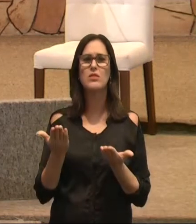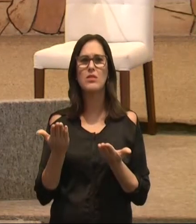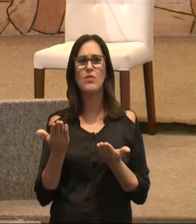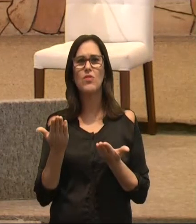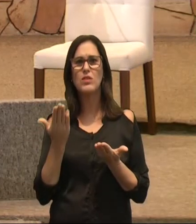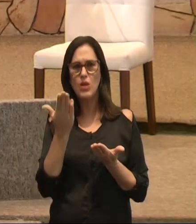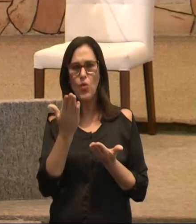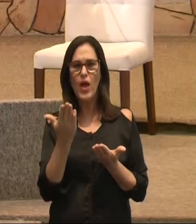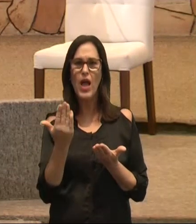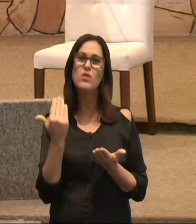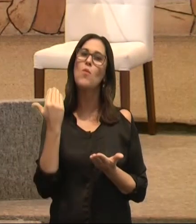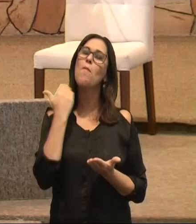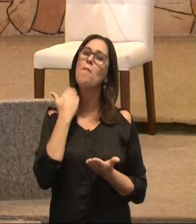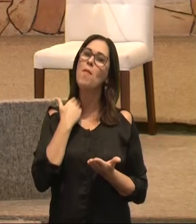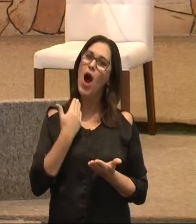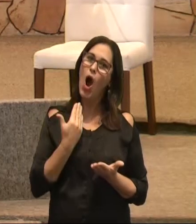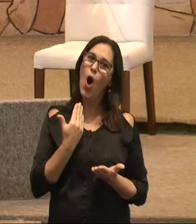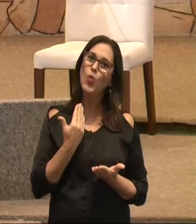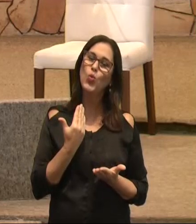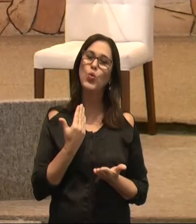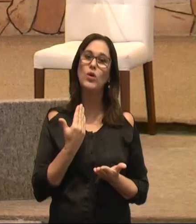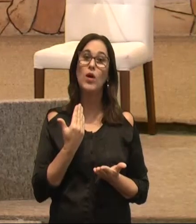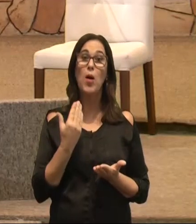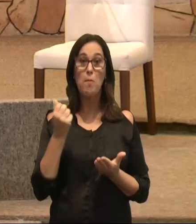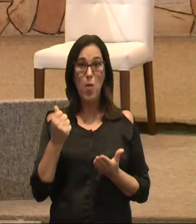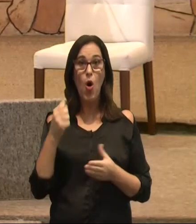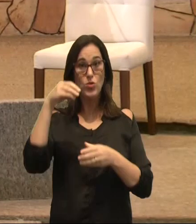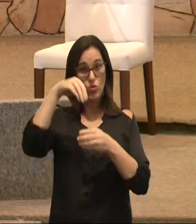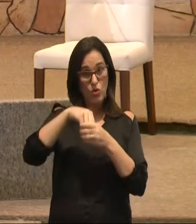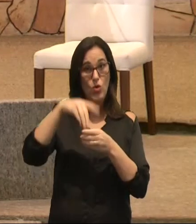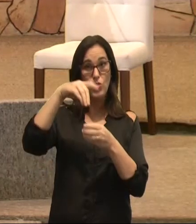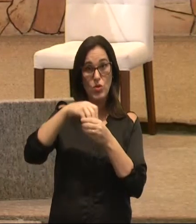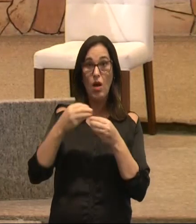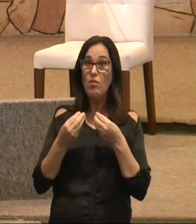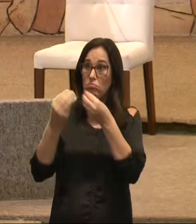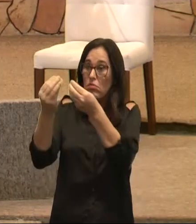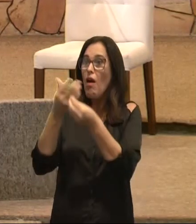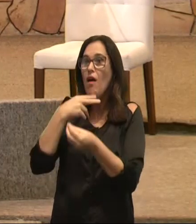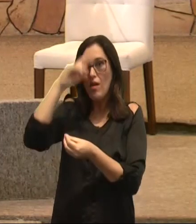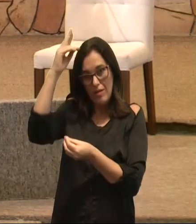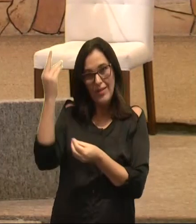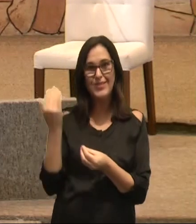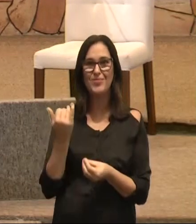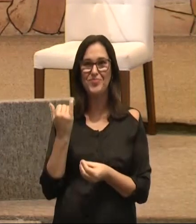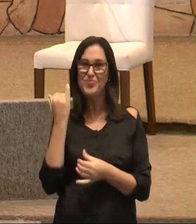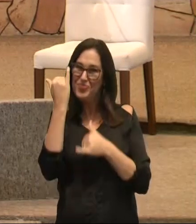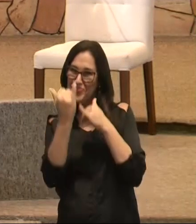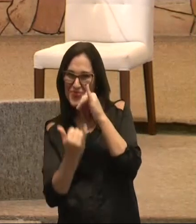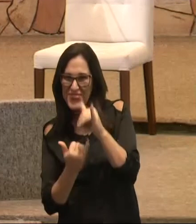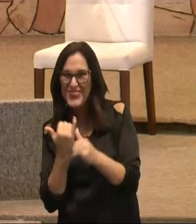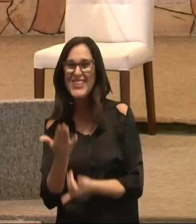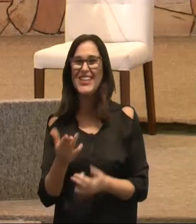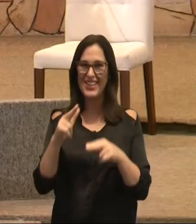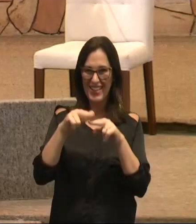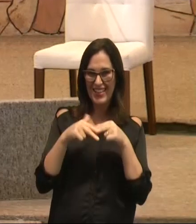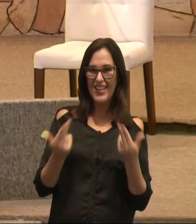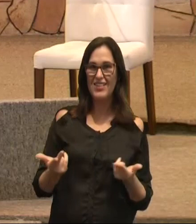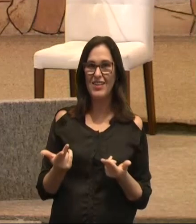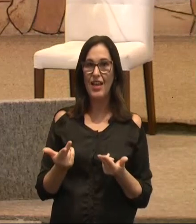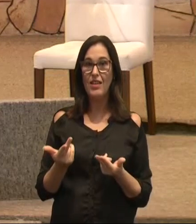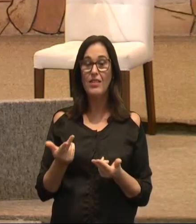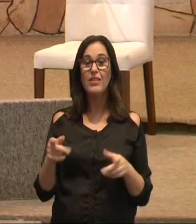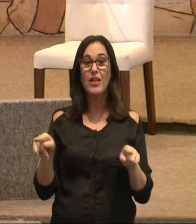da igreja, faça a sua oferta, traga o seu dízimo ao Senhor online. Nós queremos também compartilhar